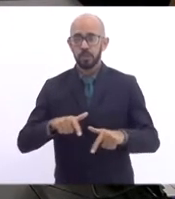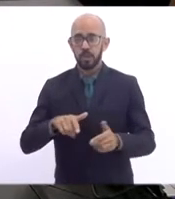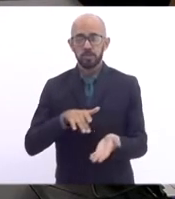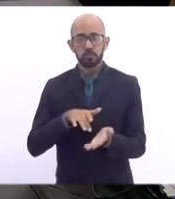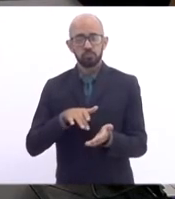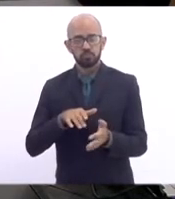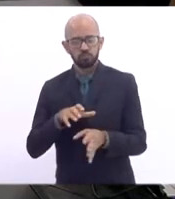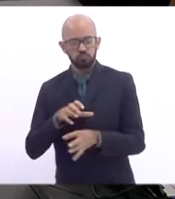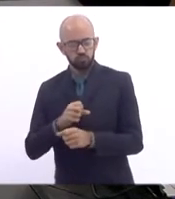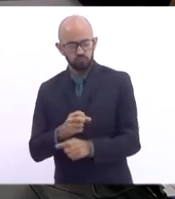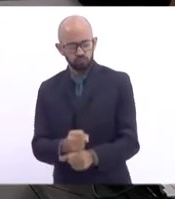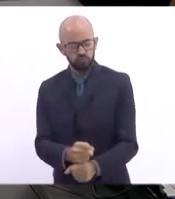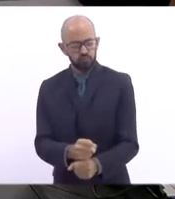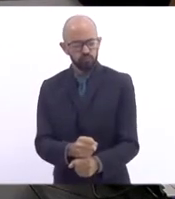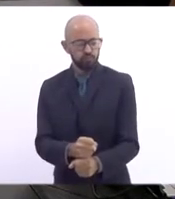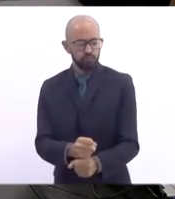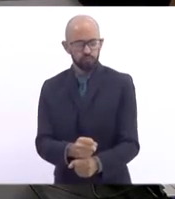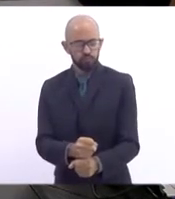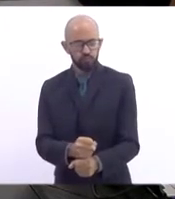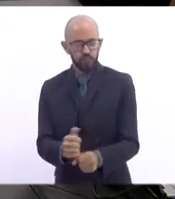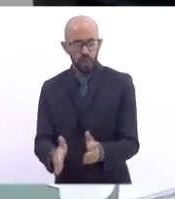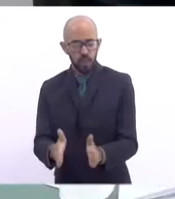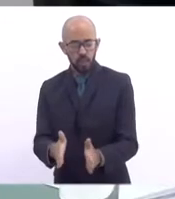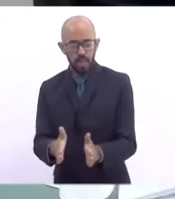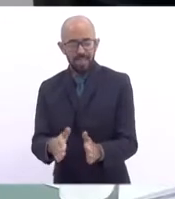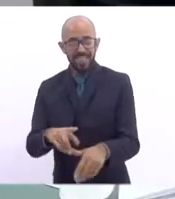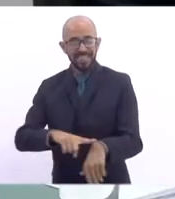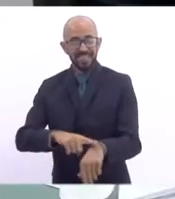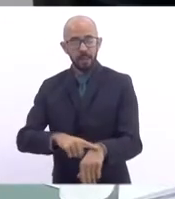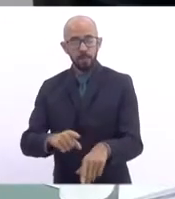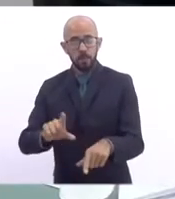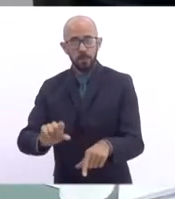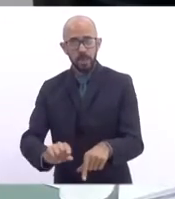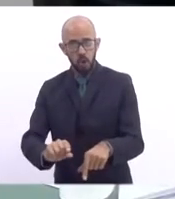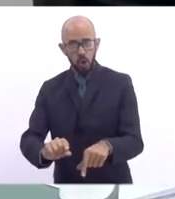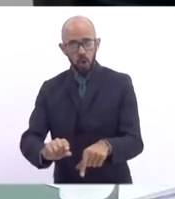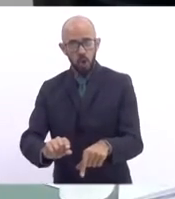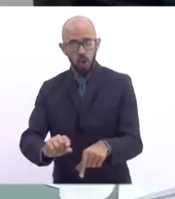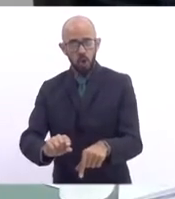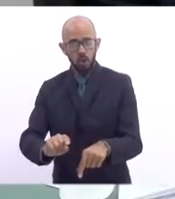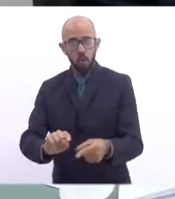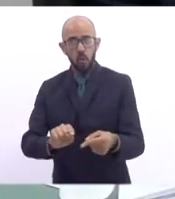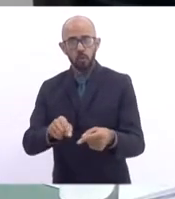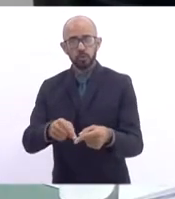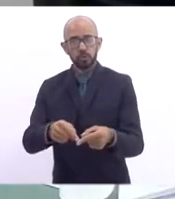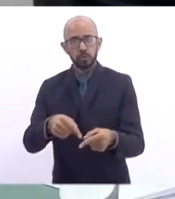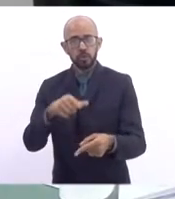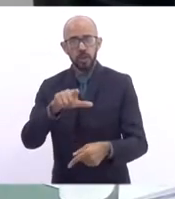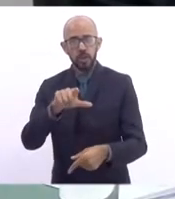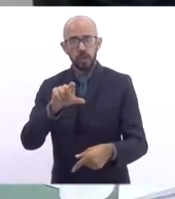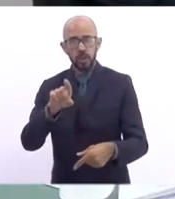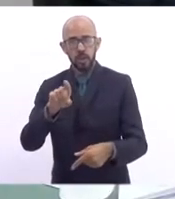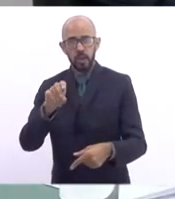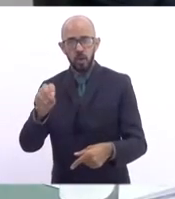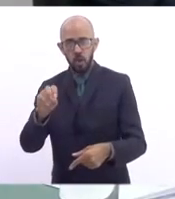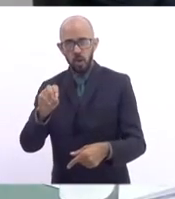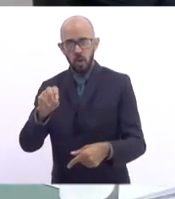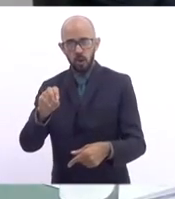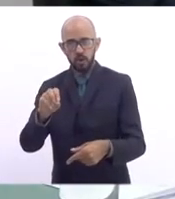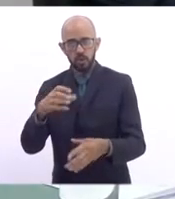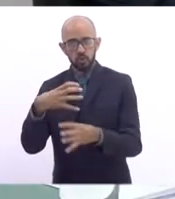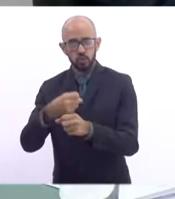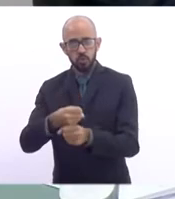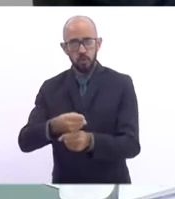prazo com a cotejando com a nossa área de o que projetor 23 24